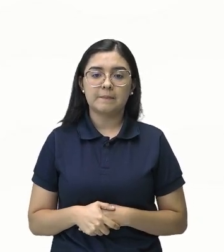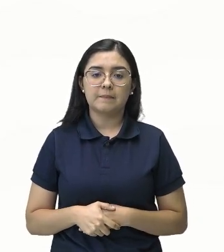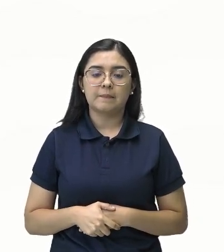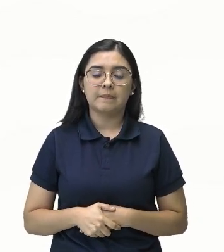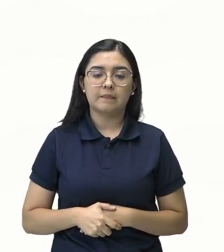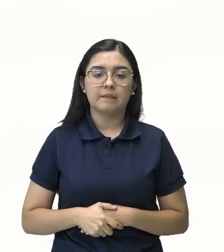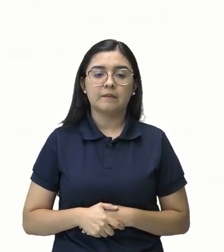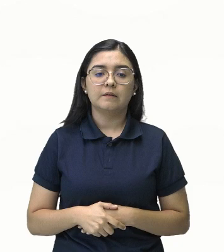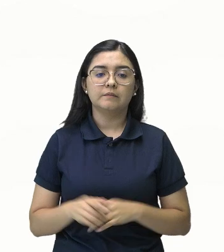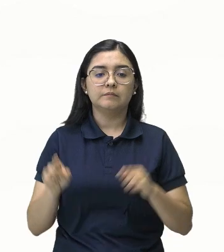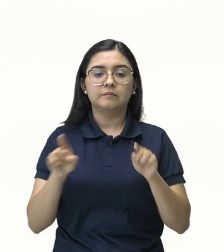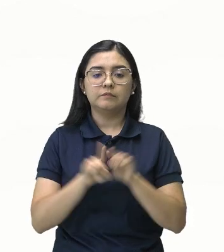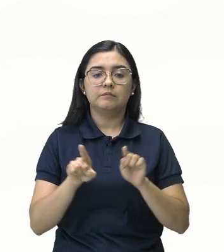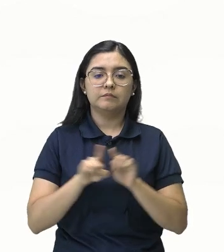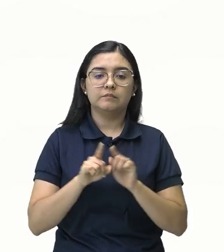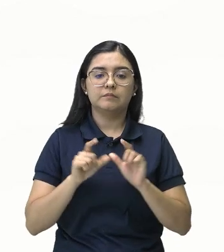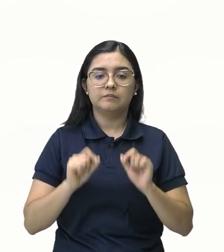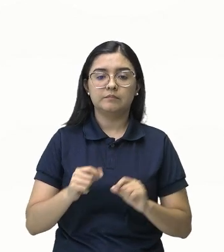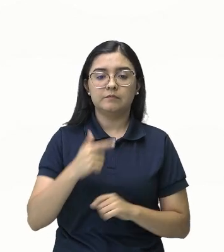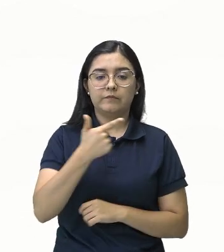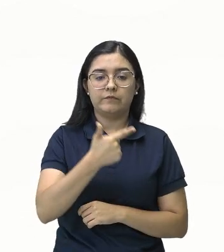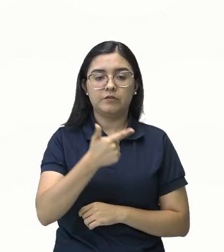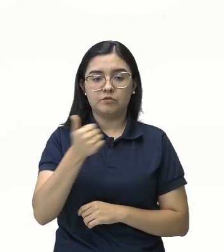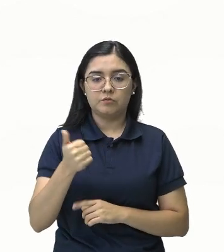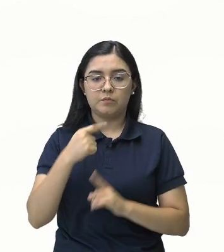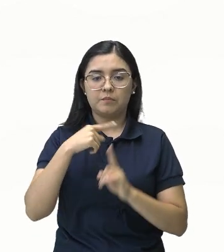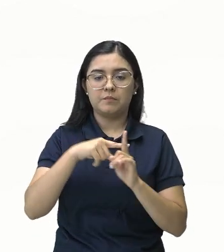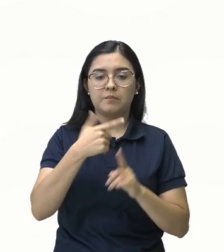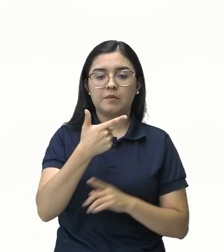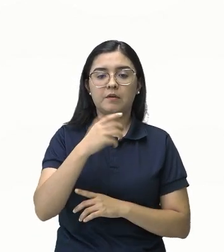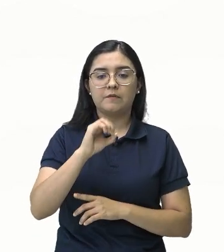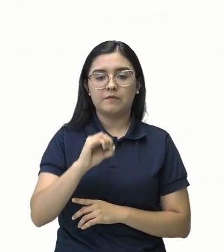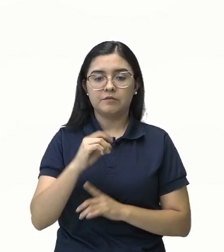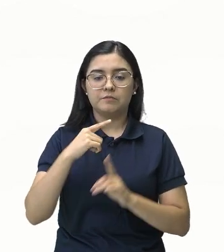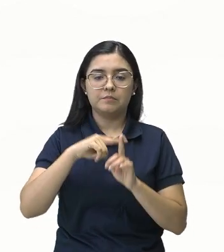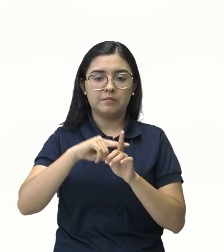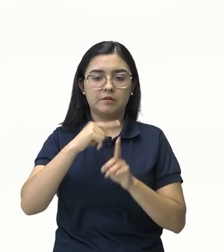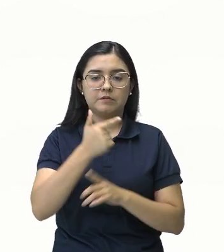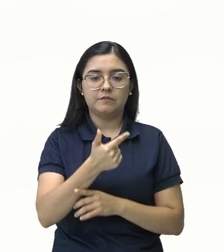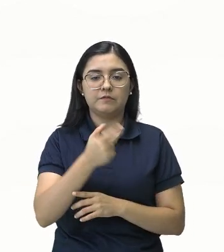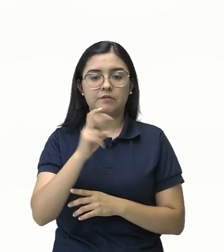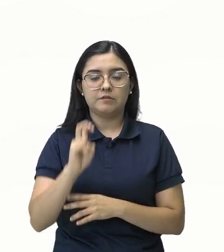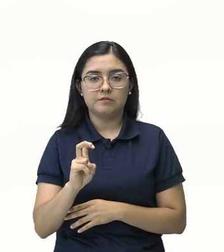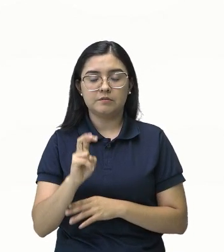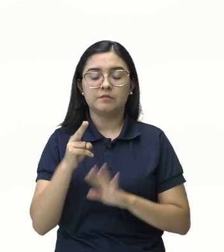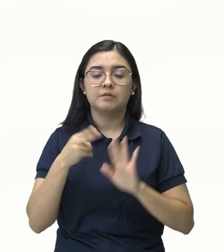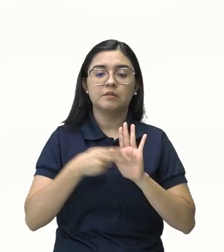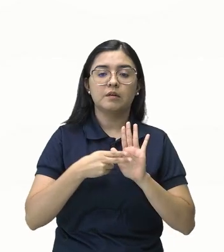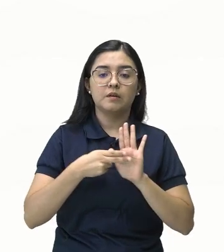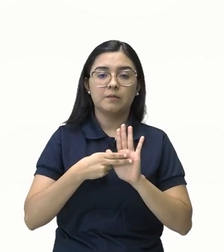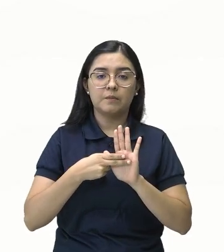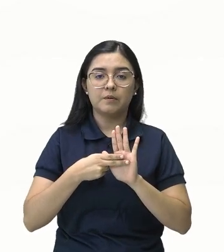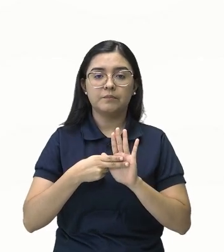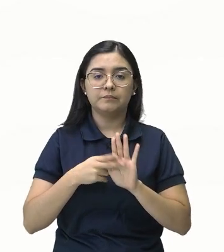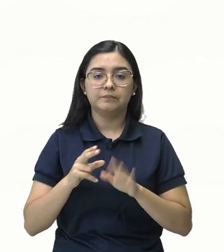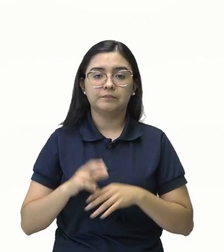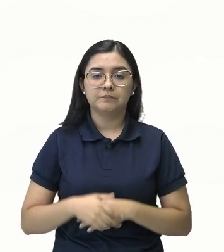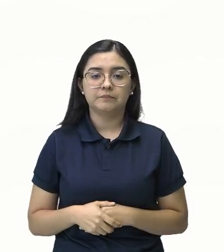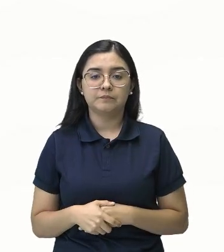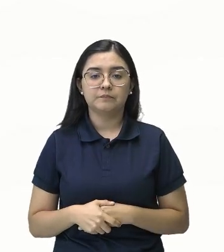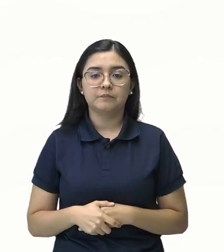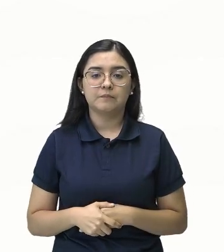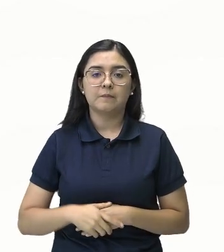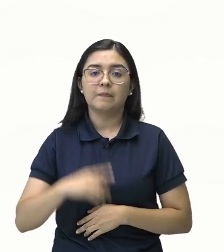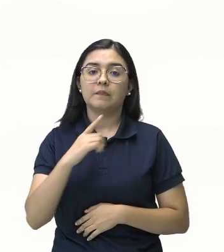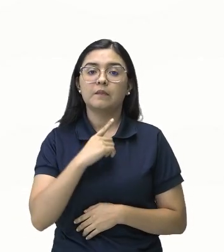E eu vou somar 21 mais 20 mais 25. E